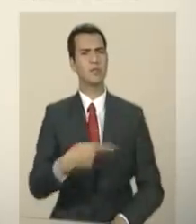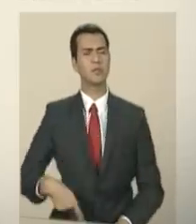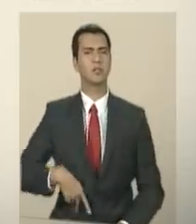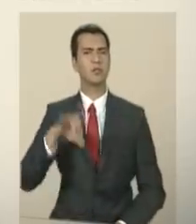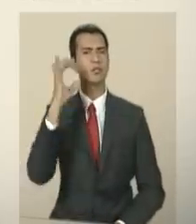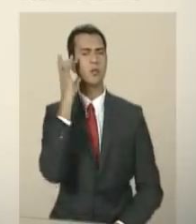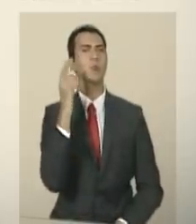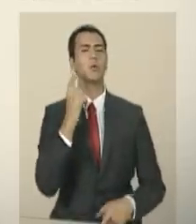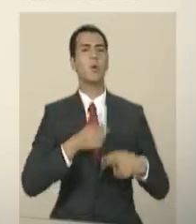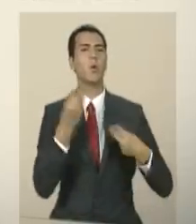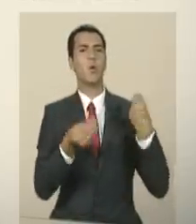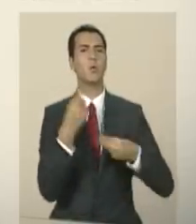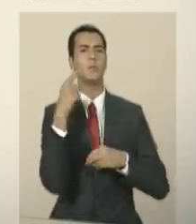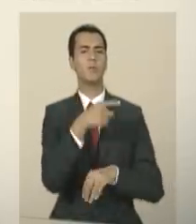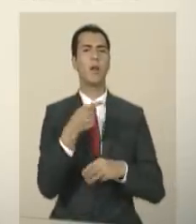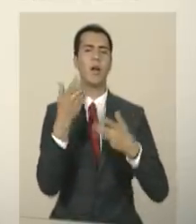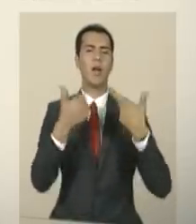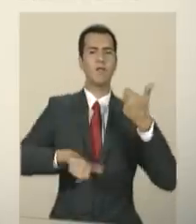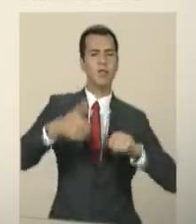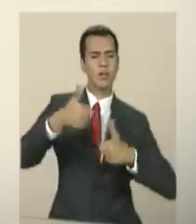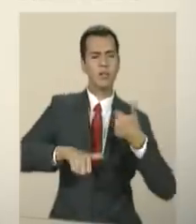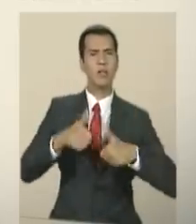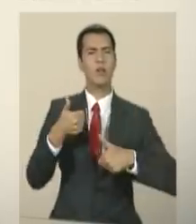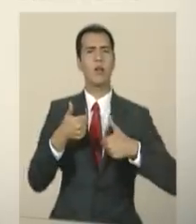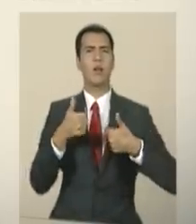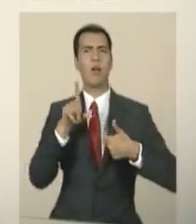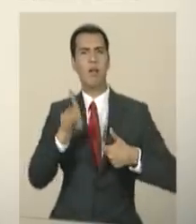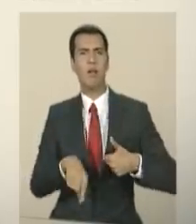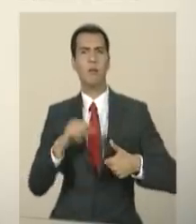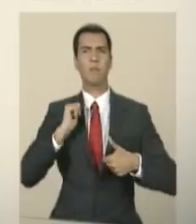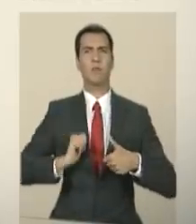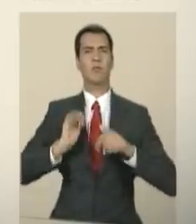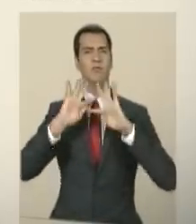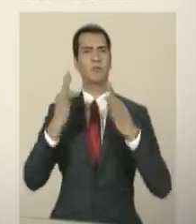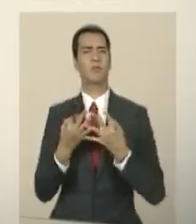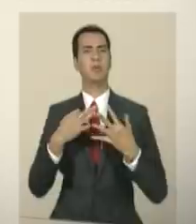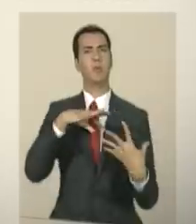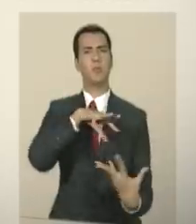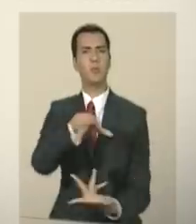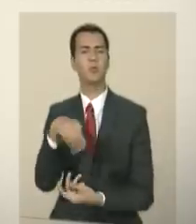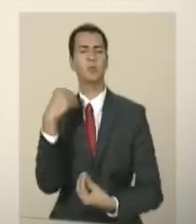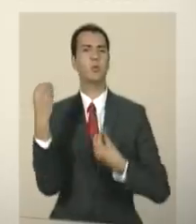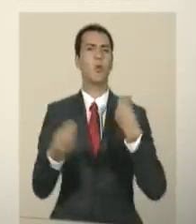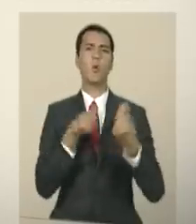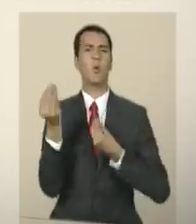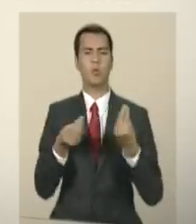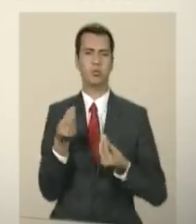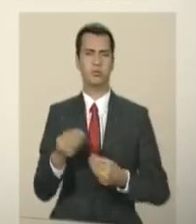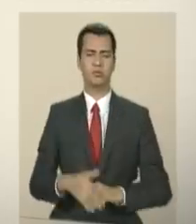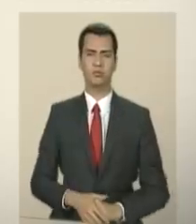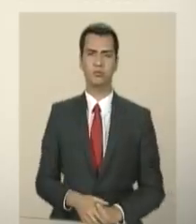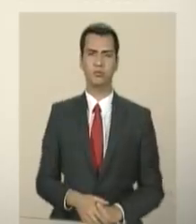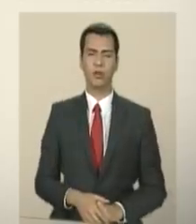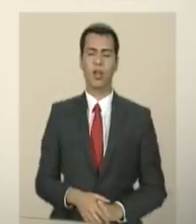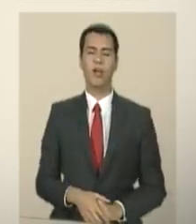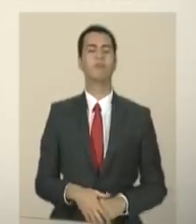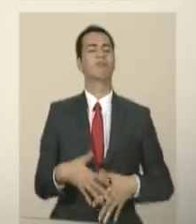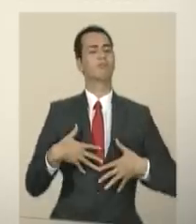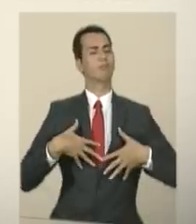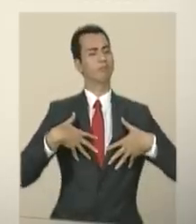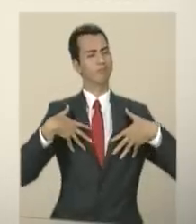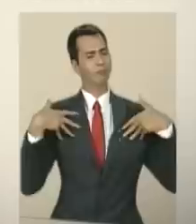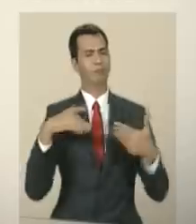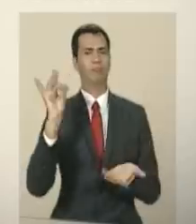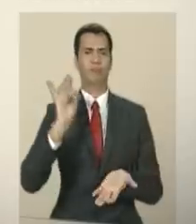países de um programa de garantia de renda uma espécie de Bolsa Família mundial com muito orgulho sabe por